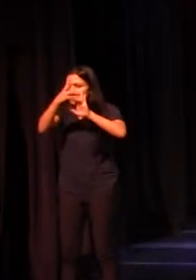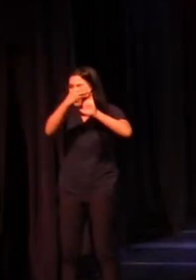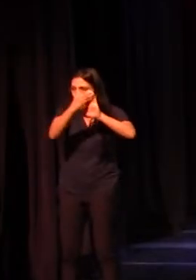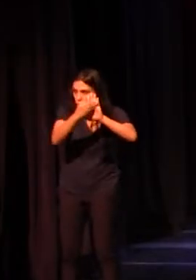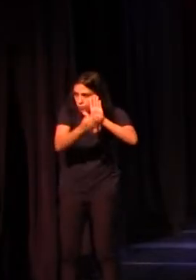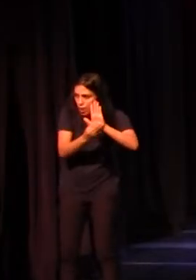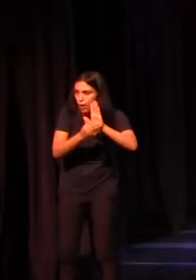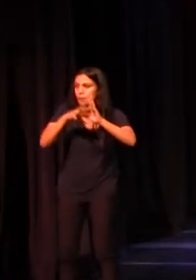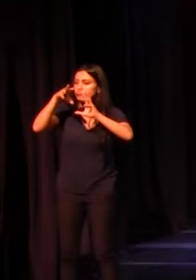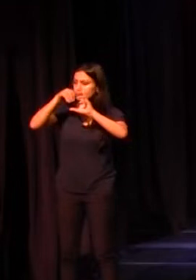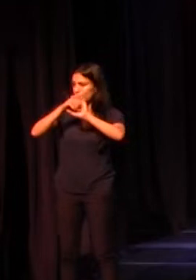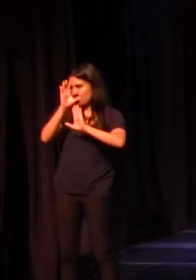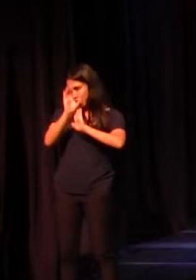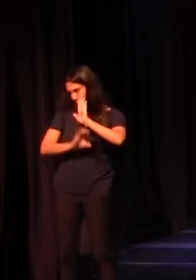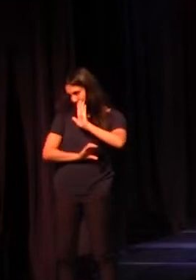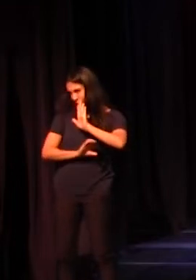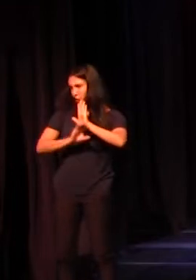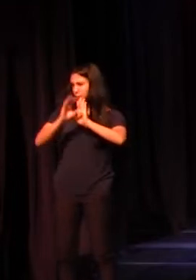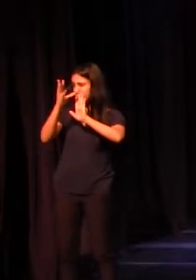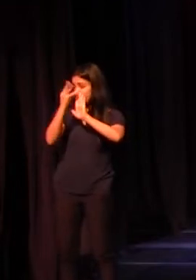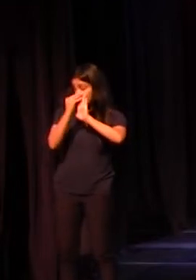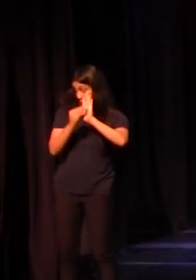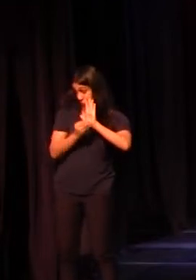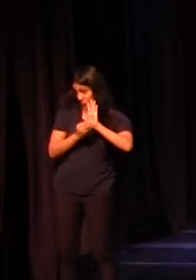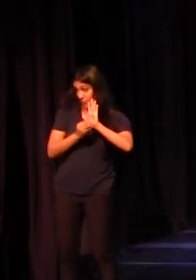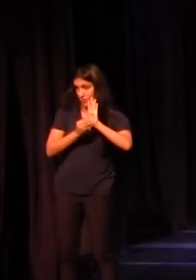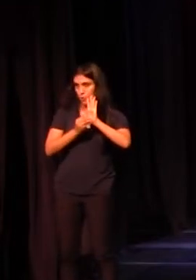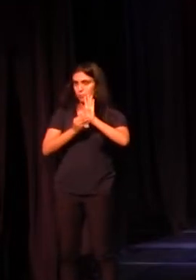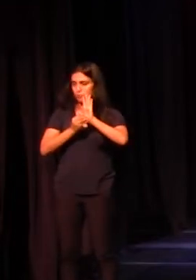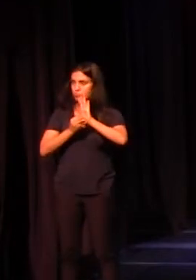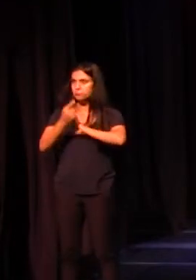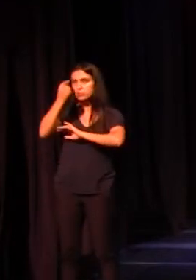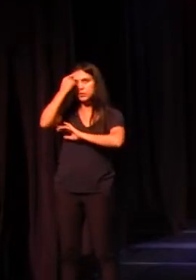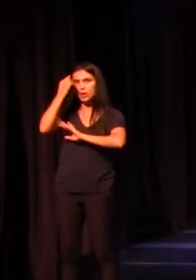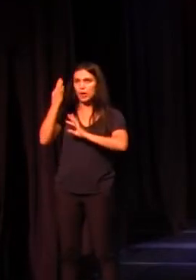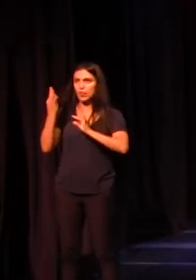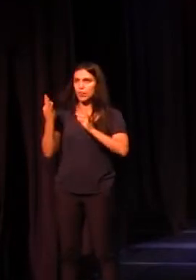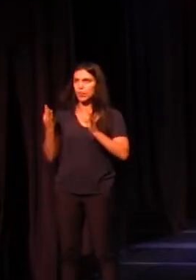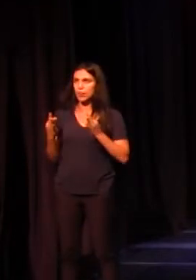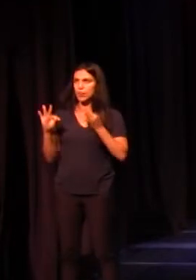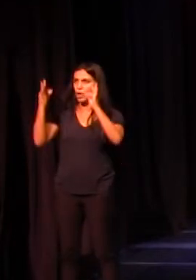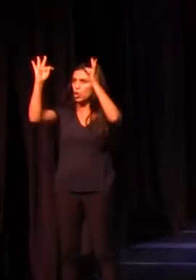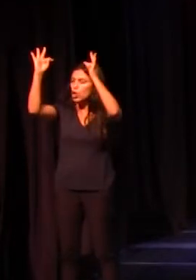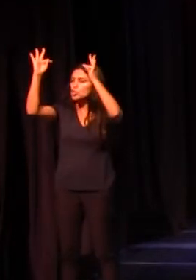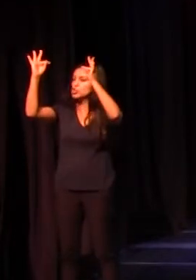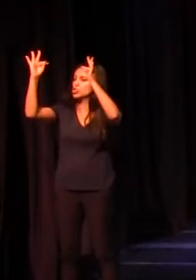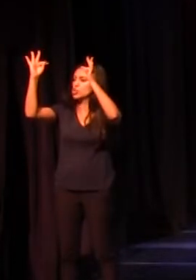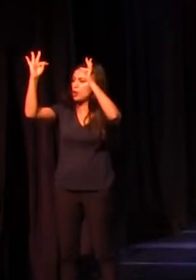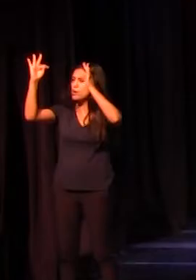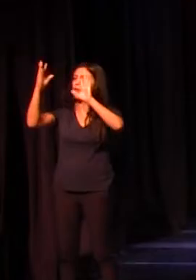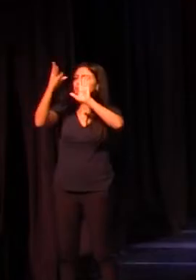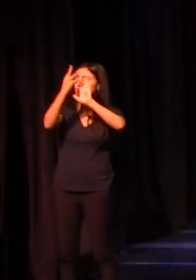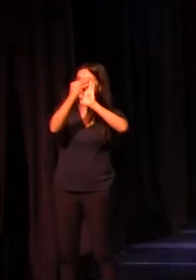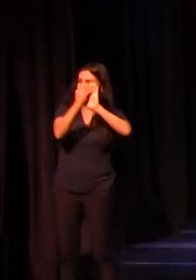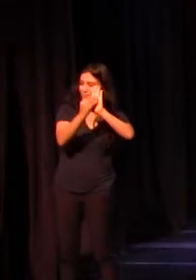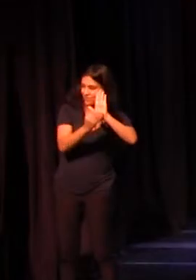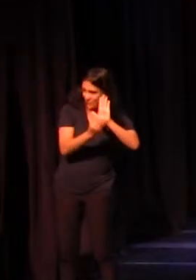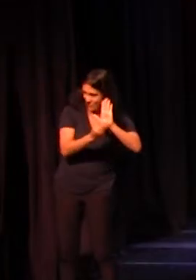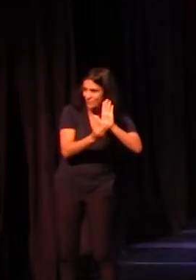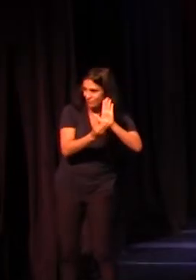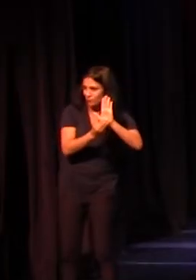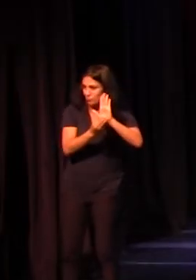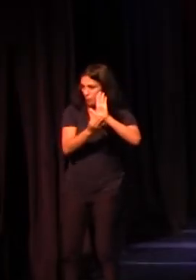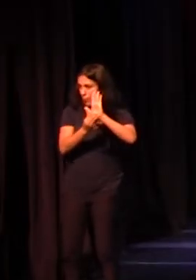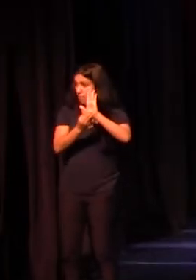do currículo, né? A questão de você olhar a tecnologia, não só como o currículo de tecnologia tem, a rede